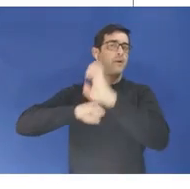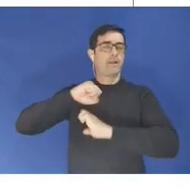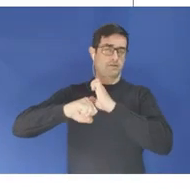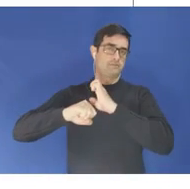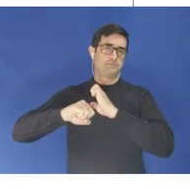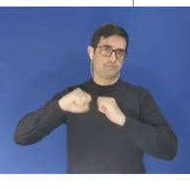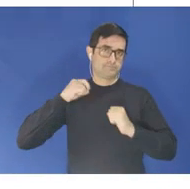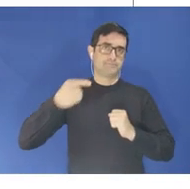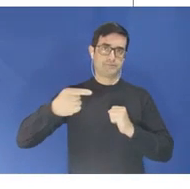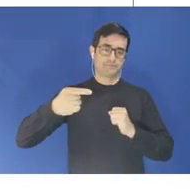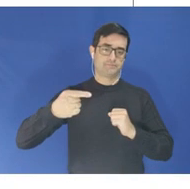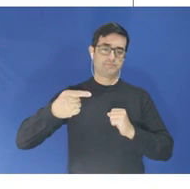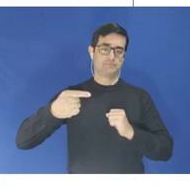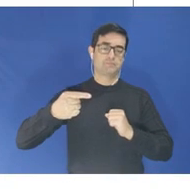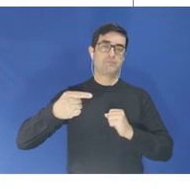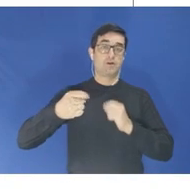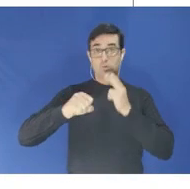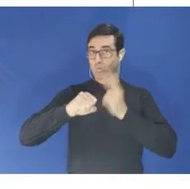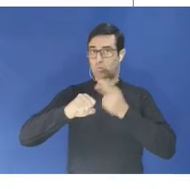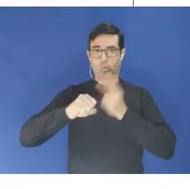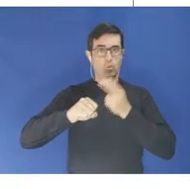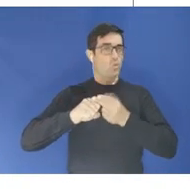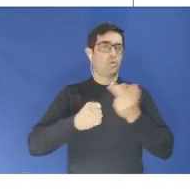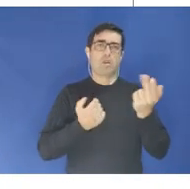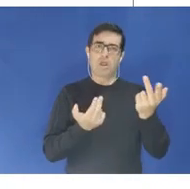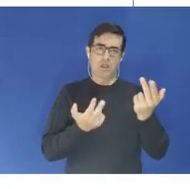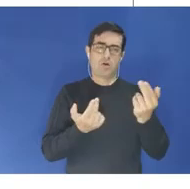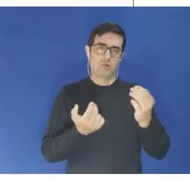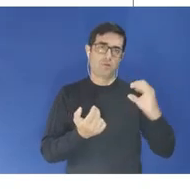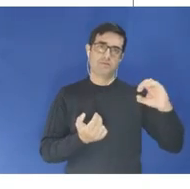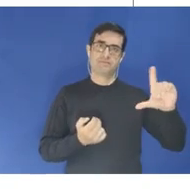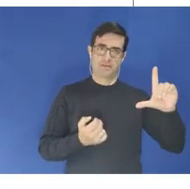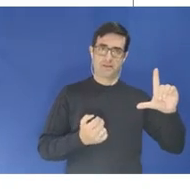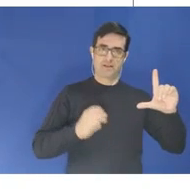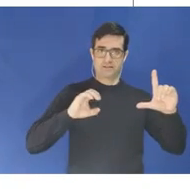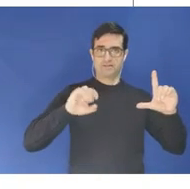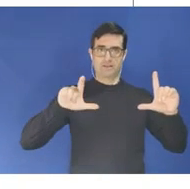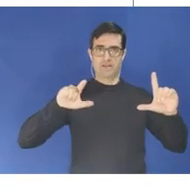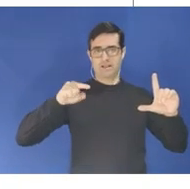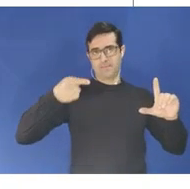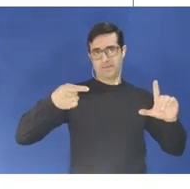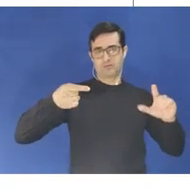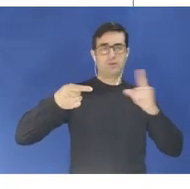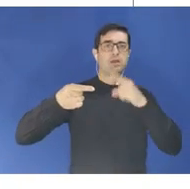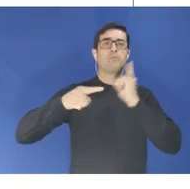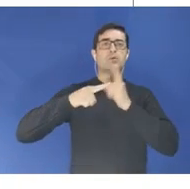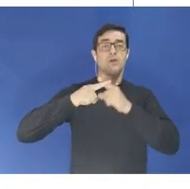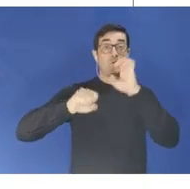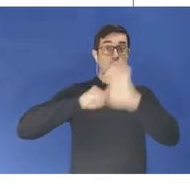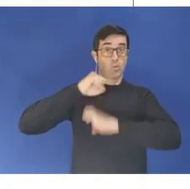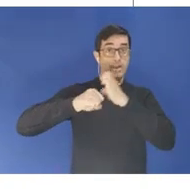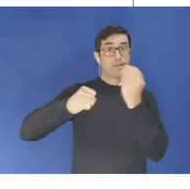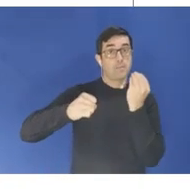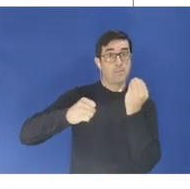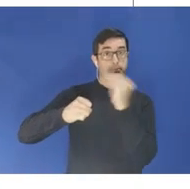a carga nuclear e nem diminuí. O núcleo continua sendo o mesmo, por isso que são 2 cloros. A diferença é que esse ganhou um elétron